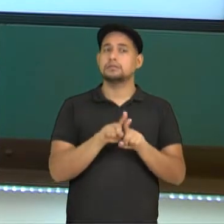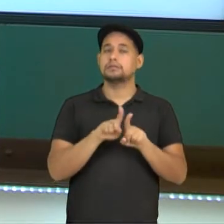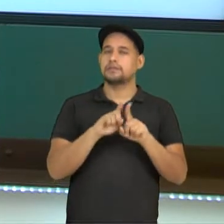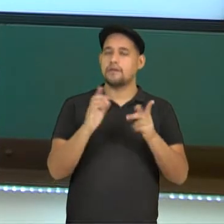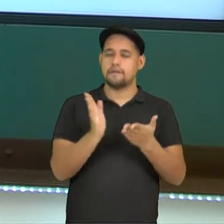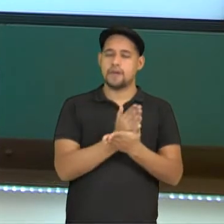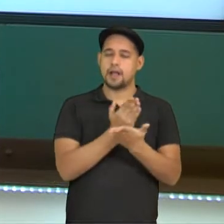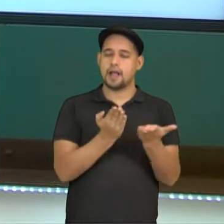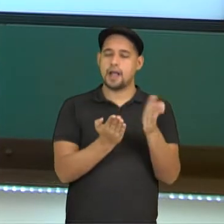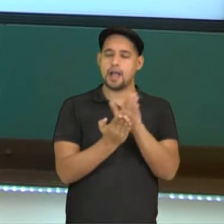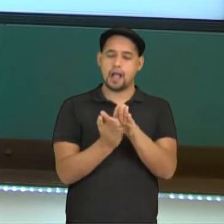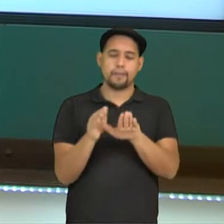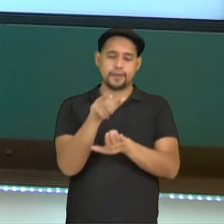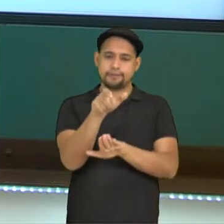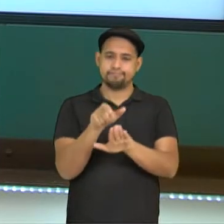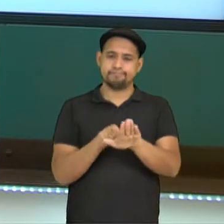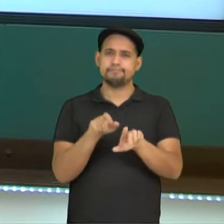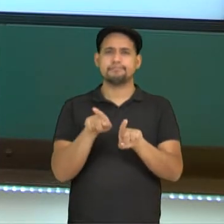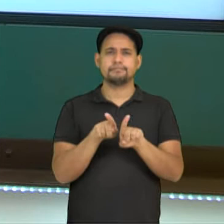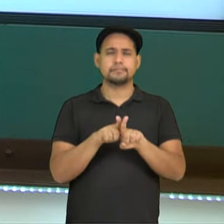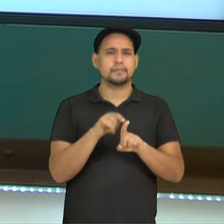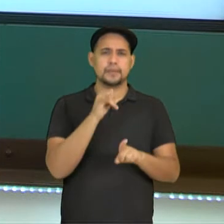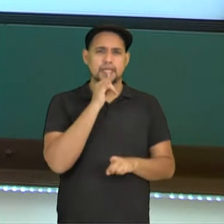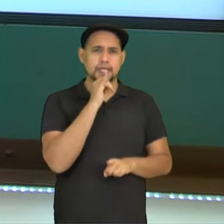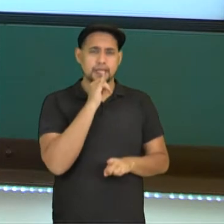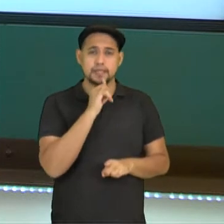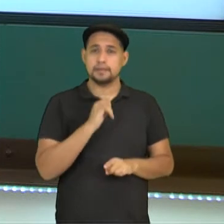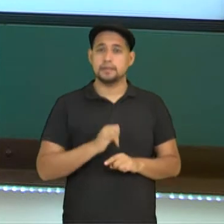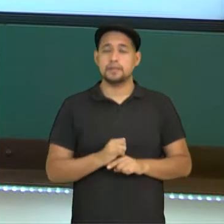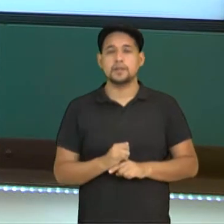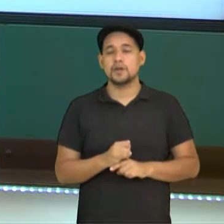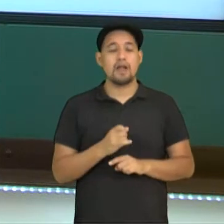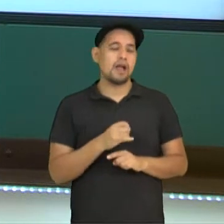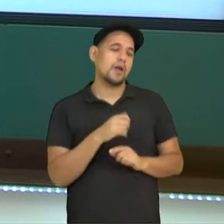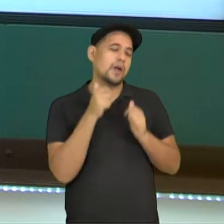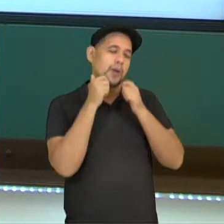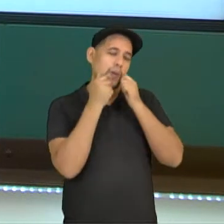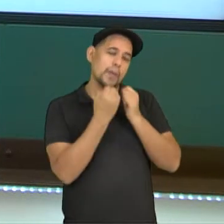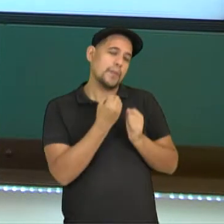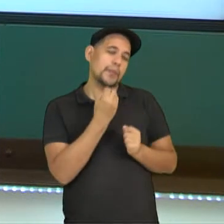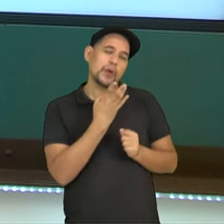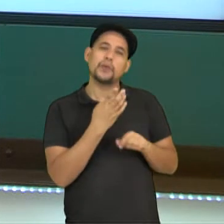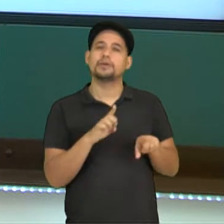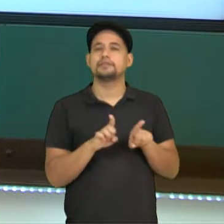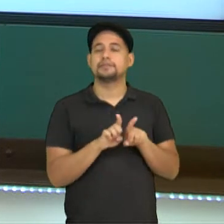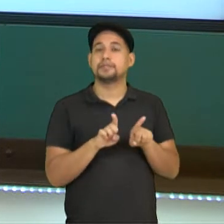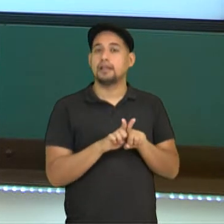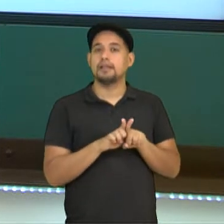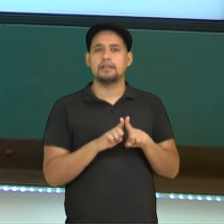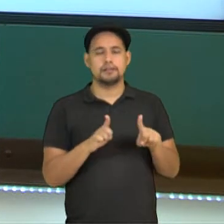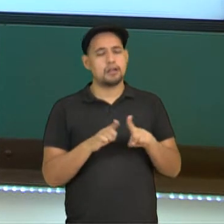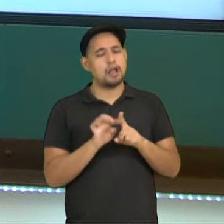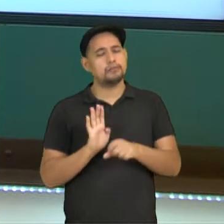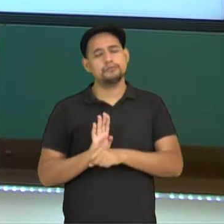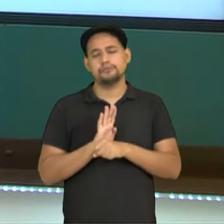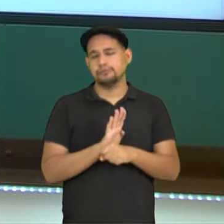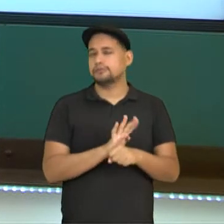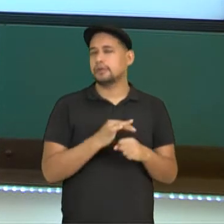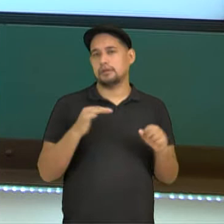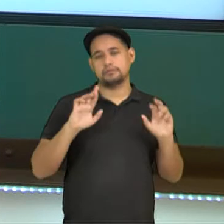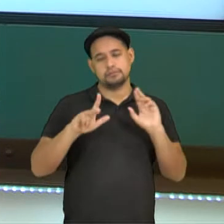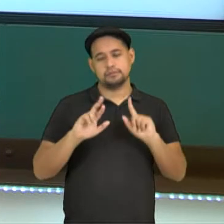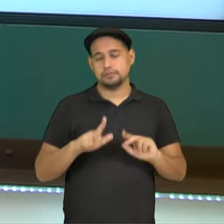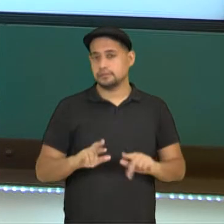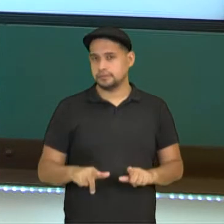em quadrinhos. O Capitão América como o bonzinho da história, como o lado defensor da